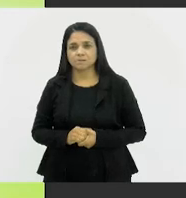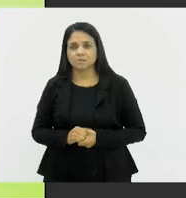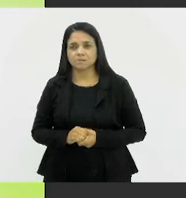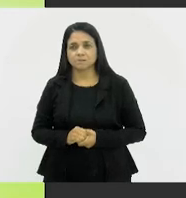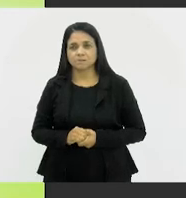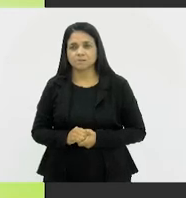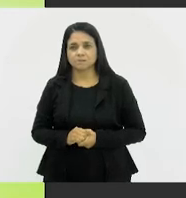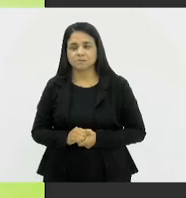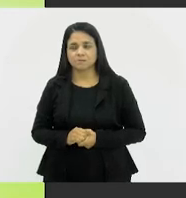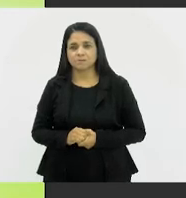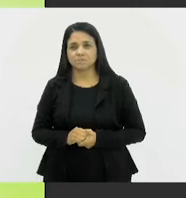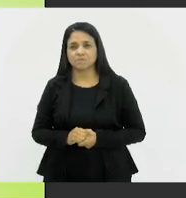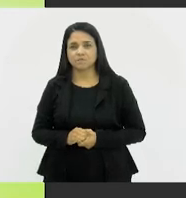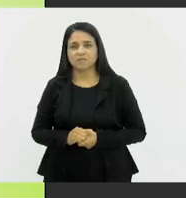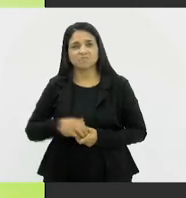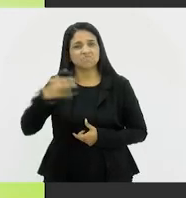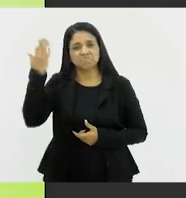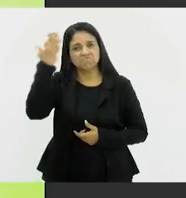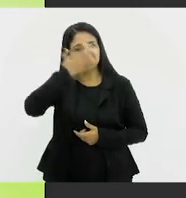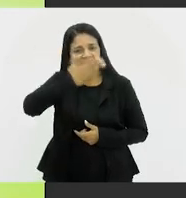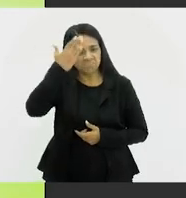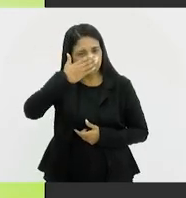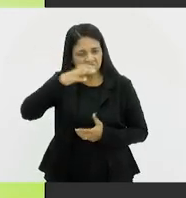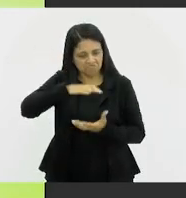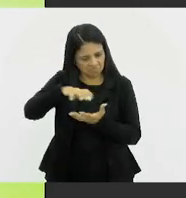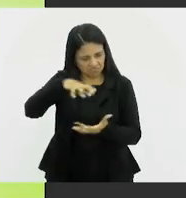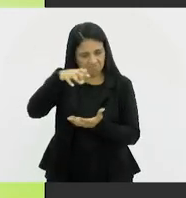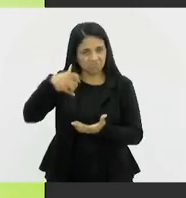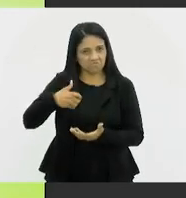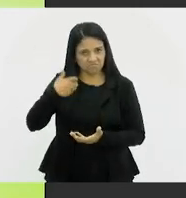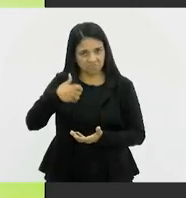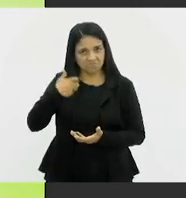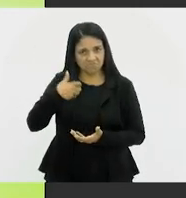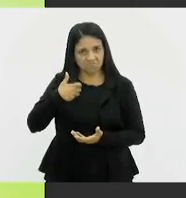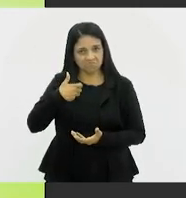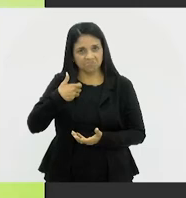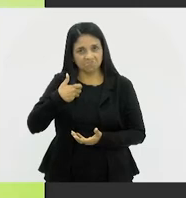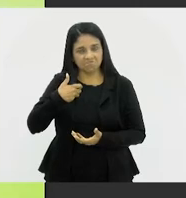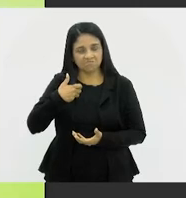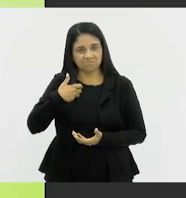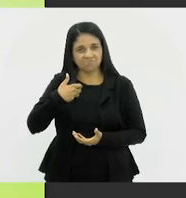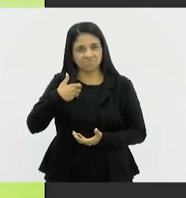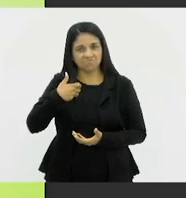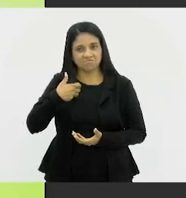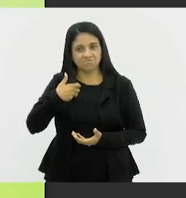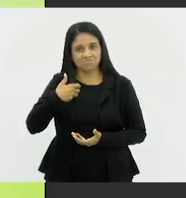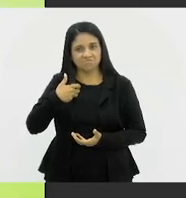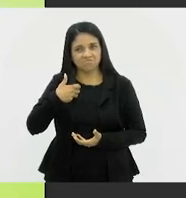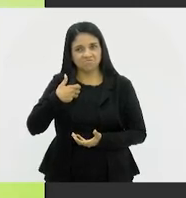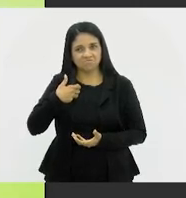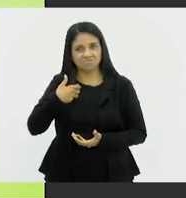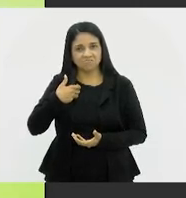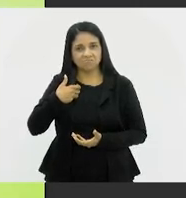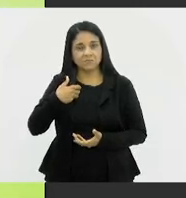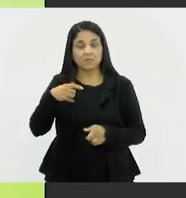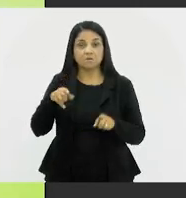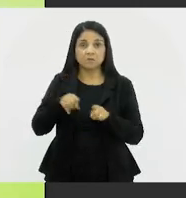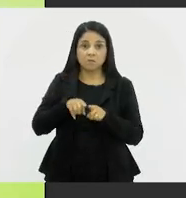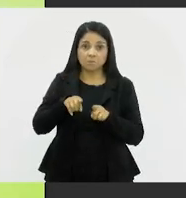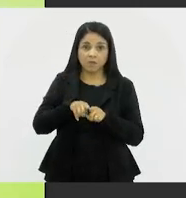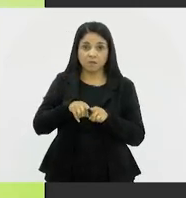A invisibilidade da pessoa idosa, ela pode estar muito na acessibilidade.